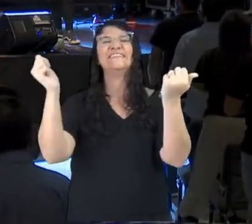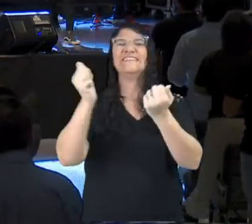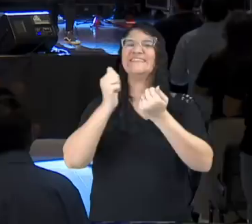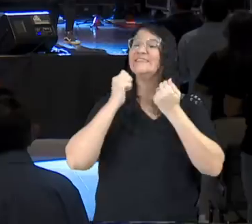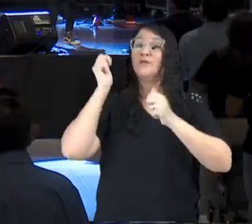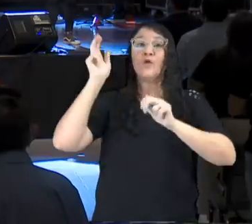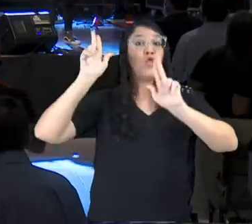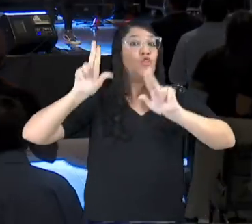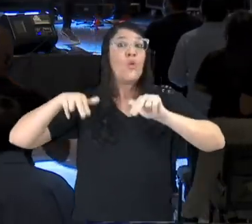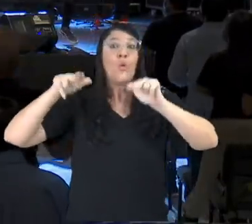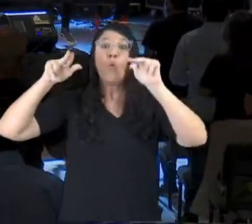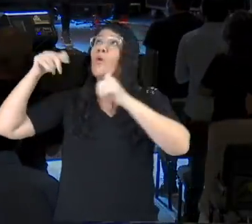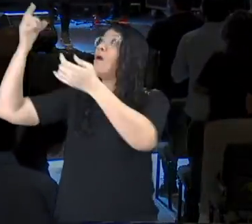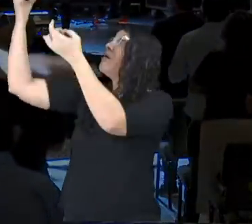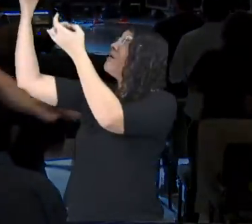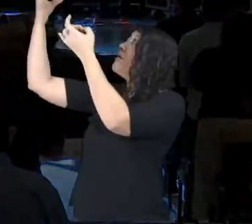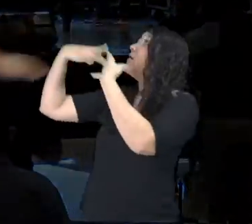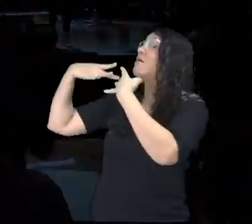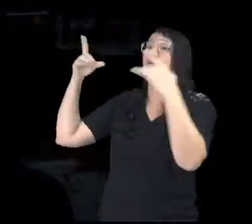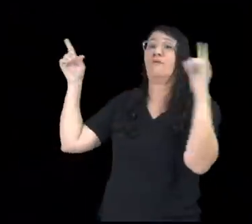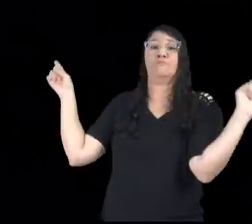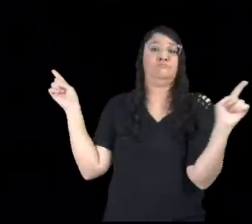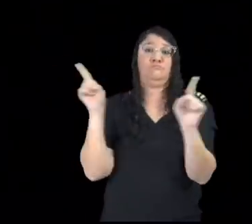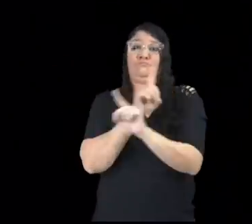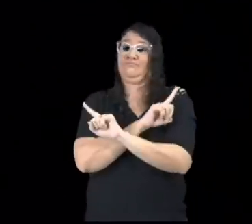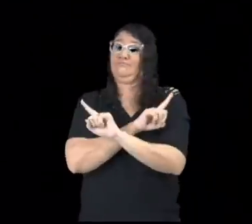Nunca nos deixará.